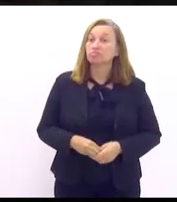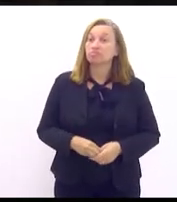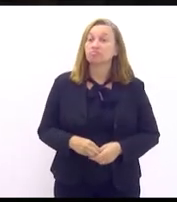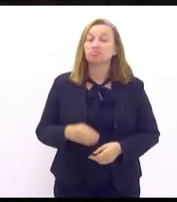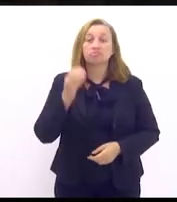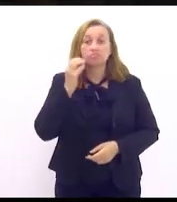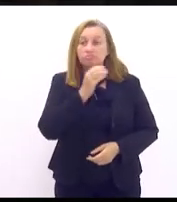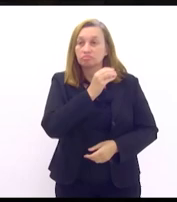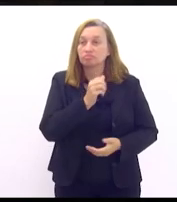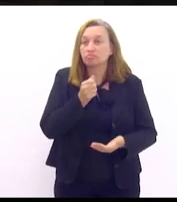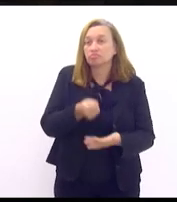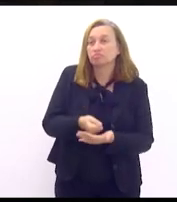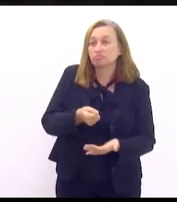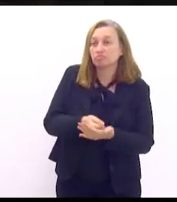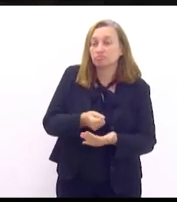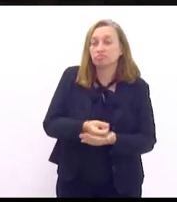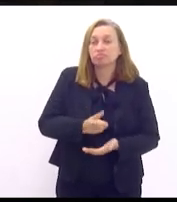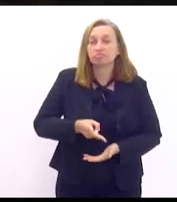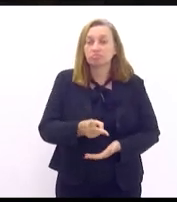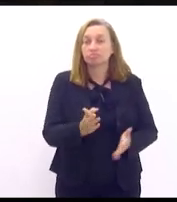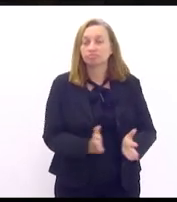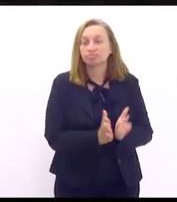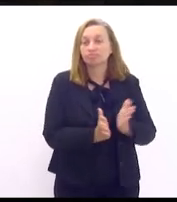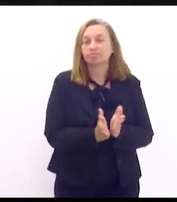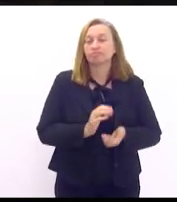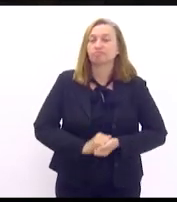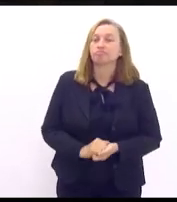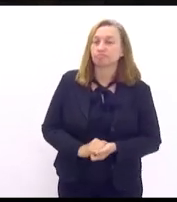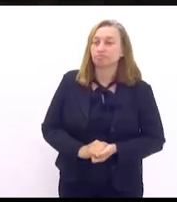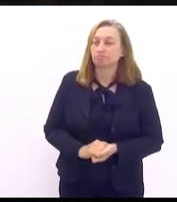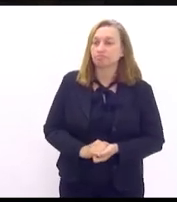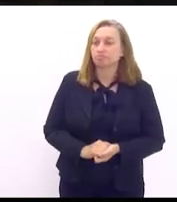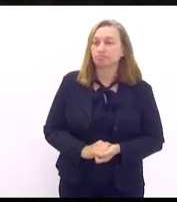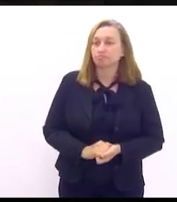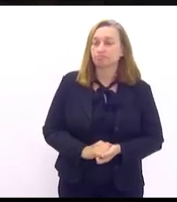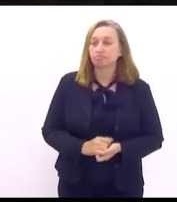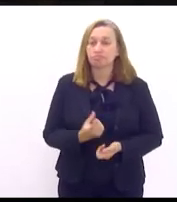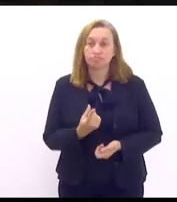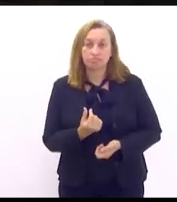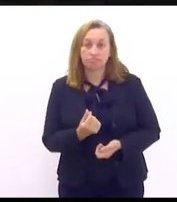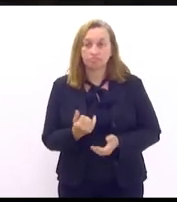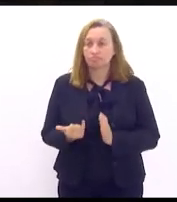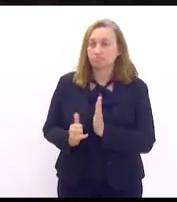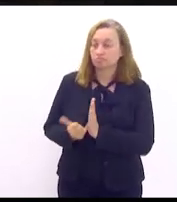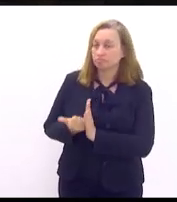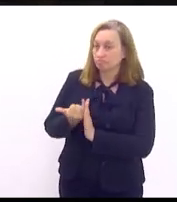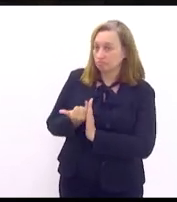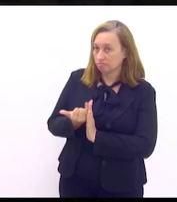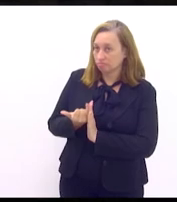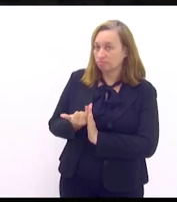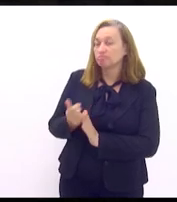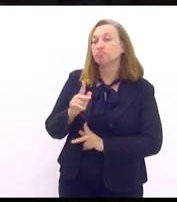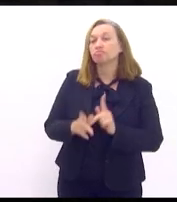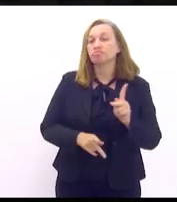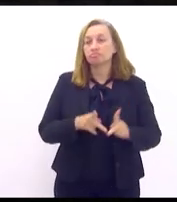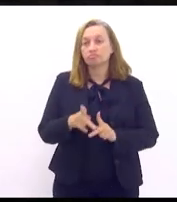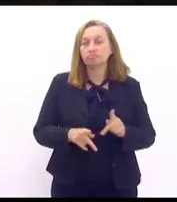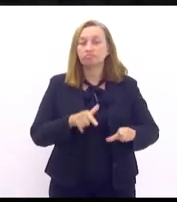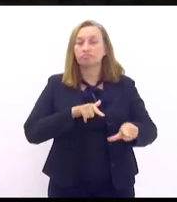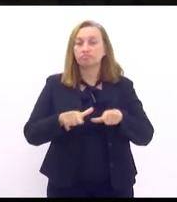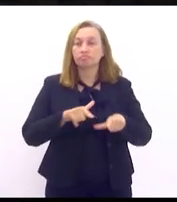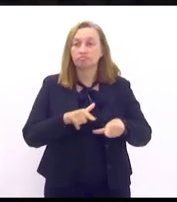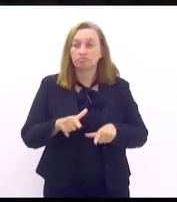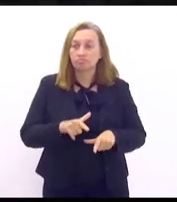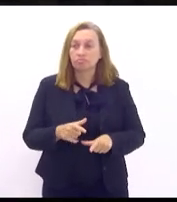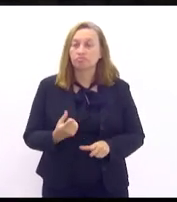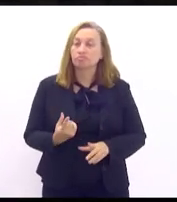cobrar a conta, que é sempre do mais pobre. As taxas, os impostos do povo trabalhador, as tarifas